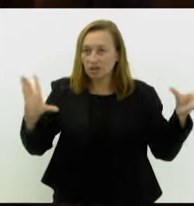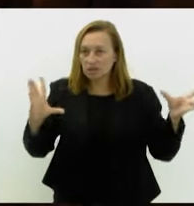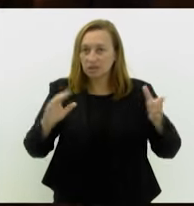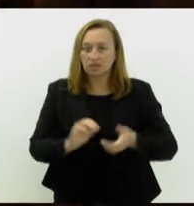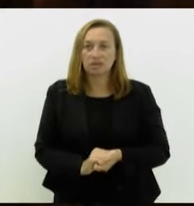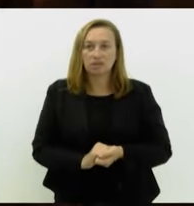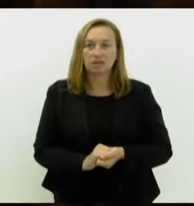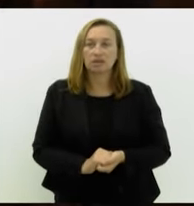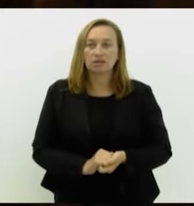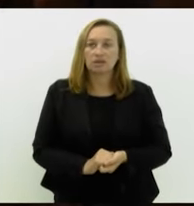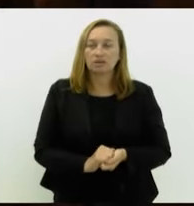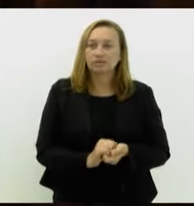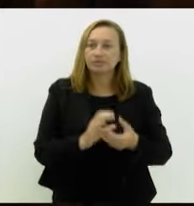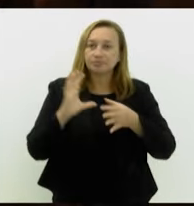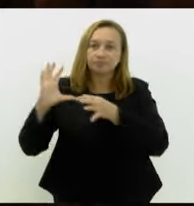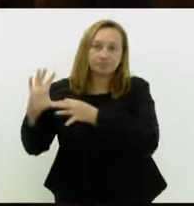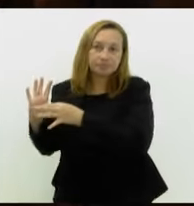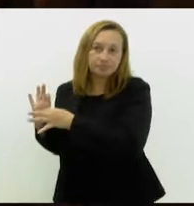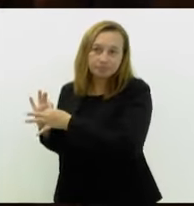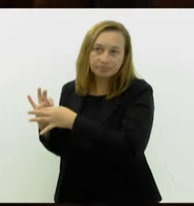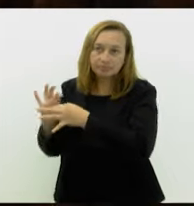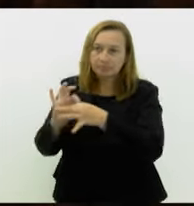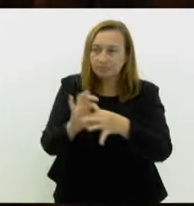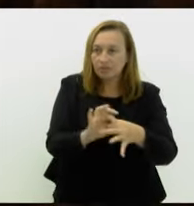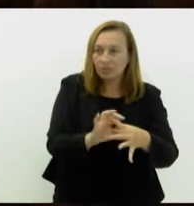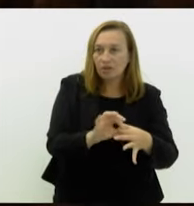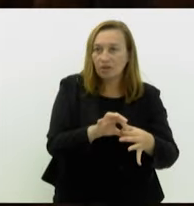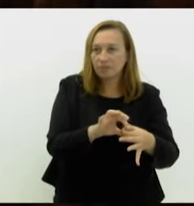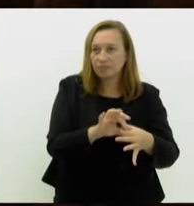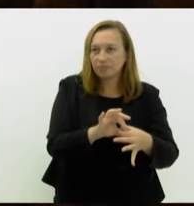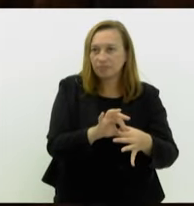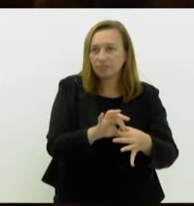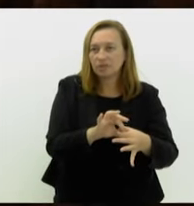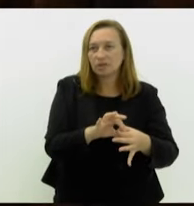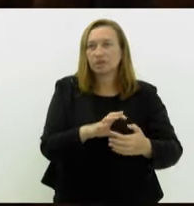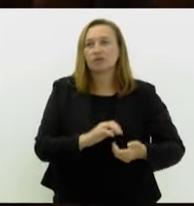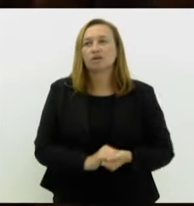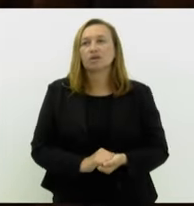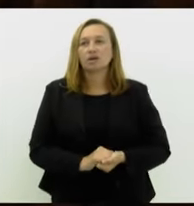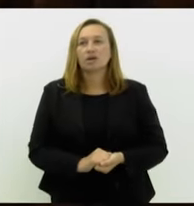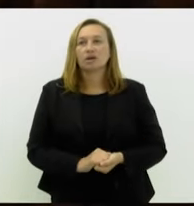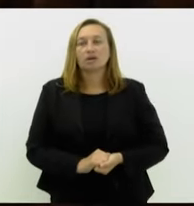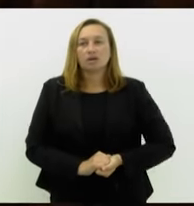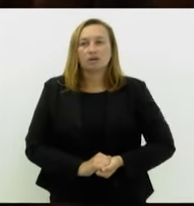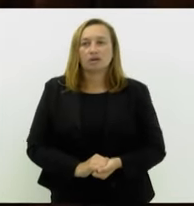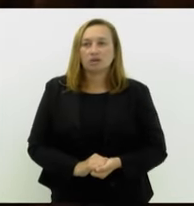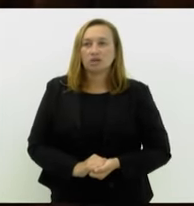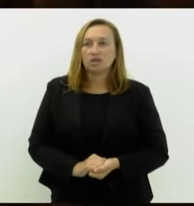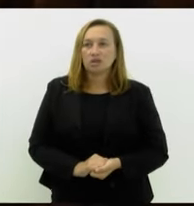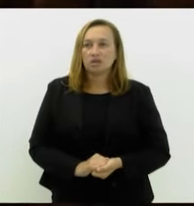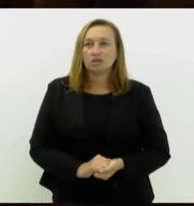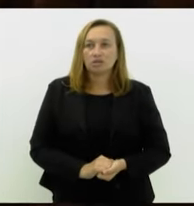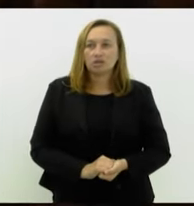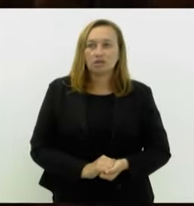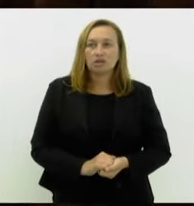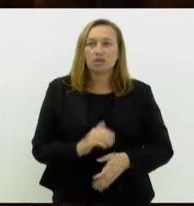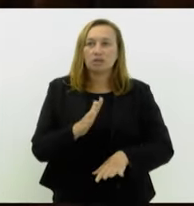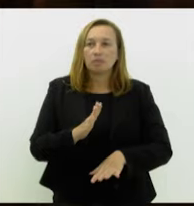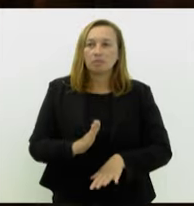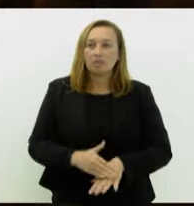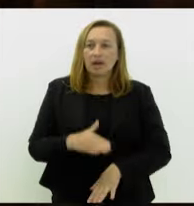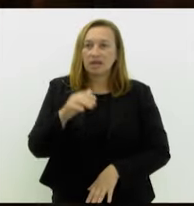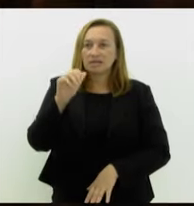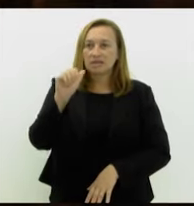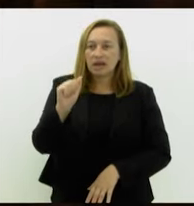é muito na linha daquele provérbio que eu escutava da minha avó de que quanto mais abelha